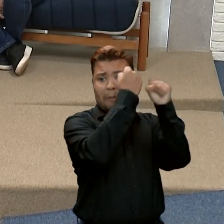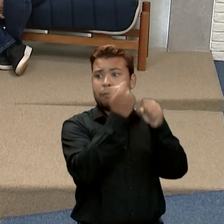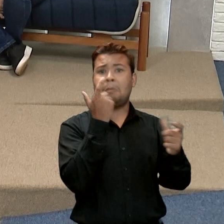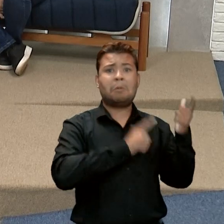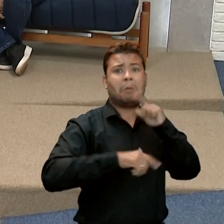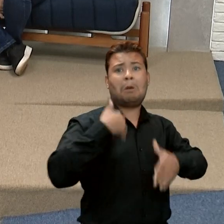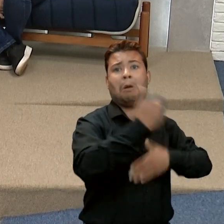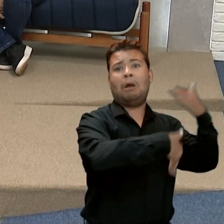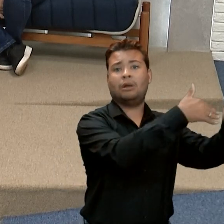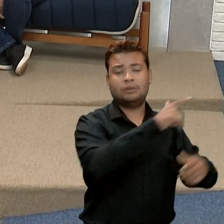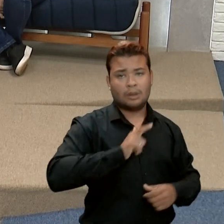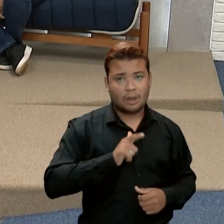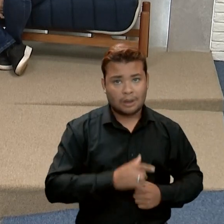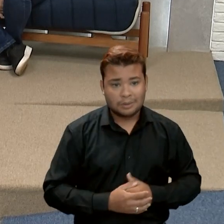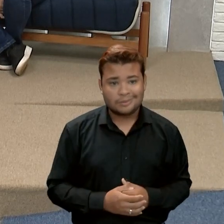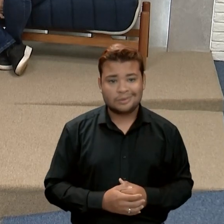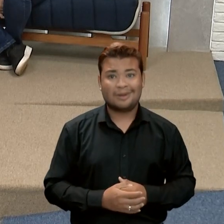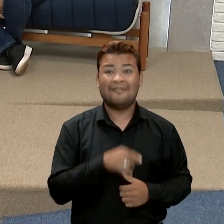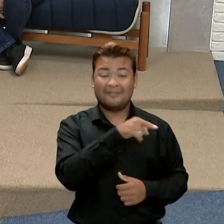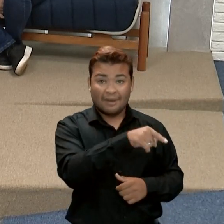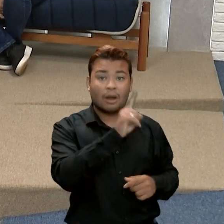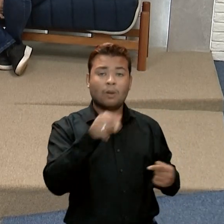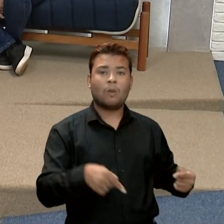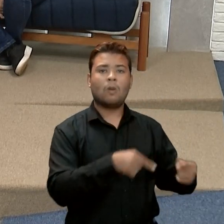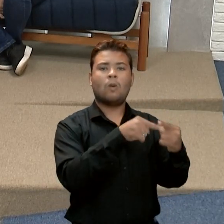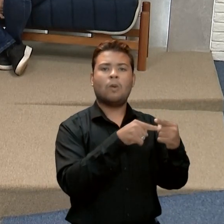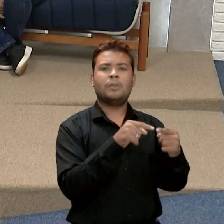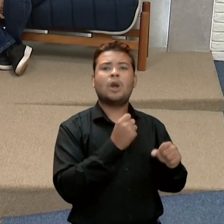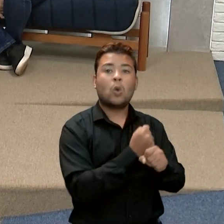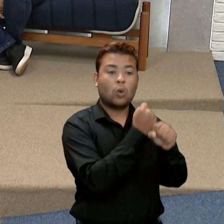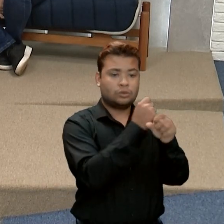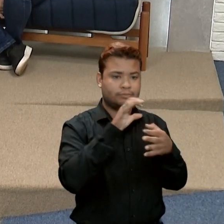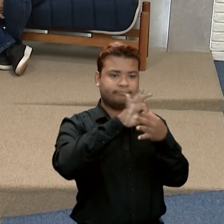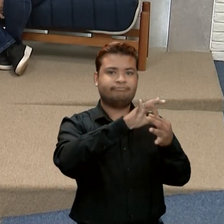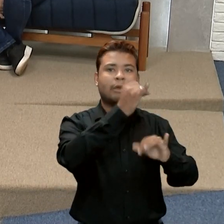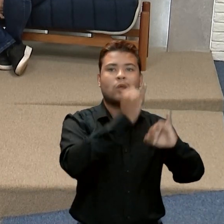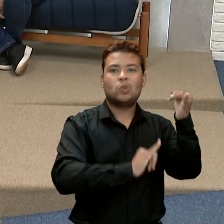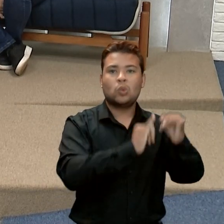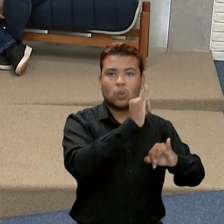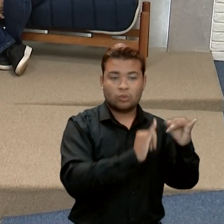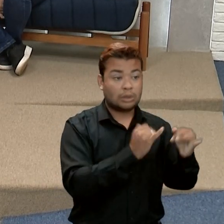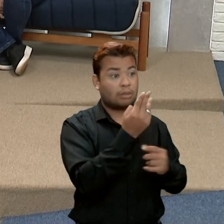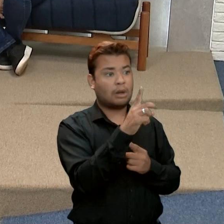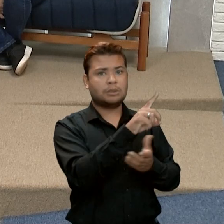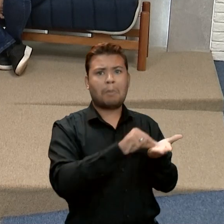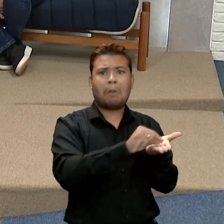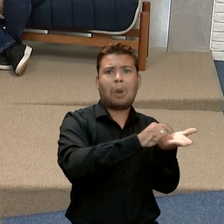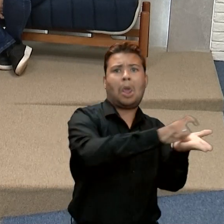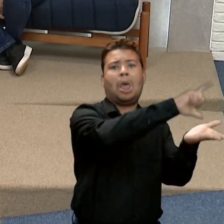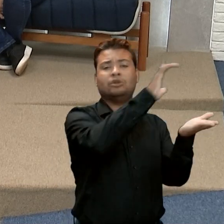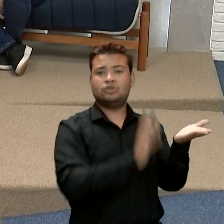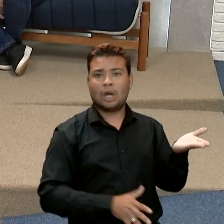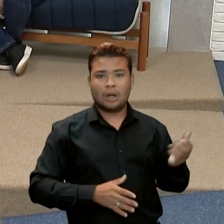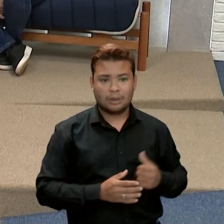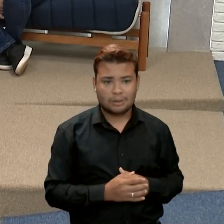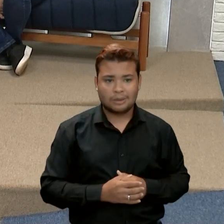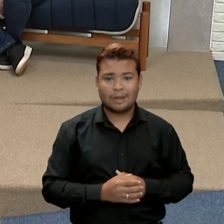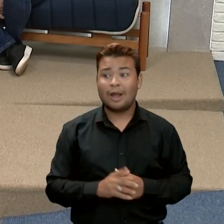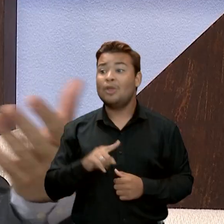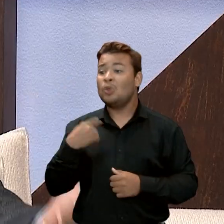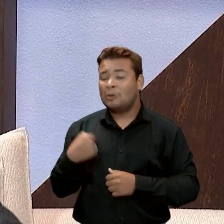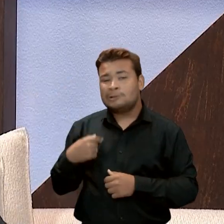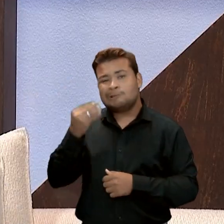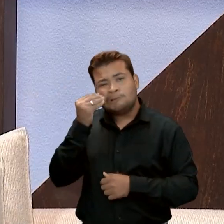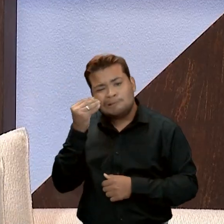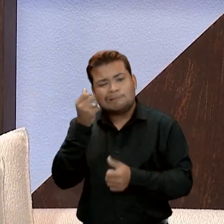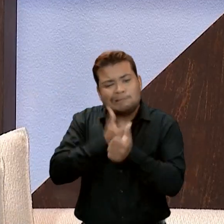num conceito de construção industrializada e construindo impressão 3D. A gente está conversando muito para construir uma parceria.